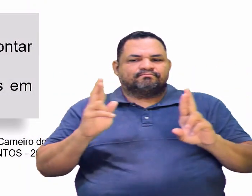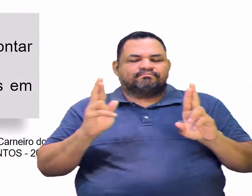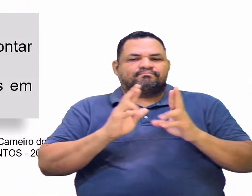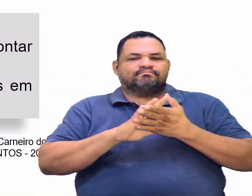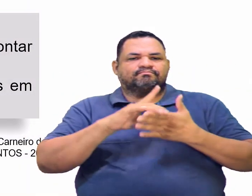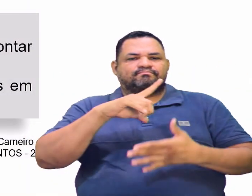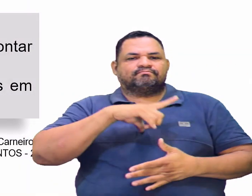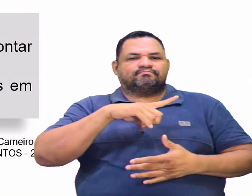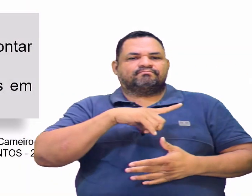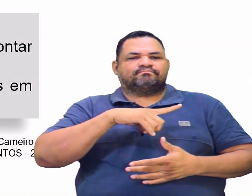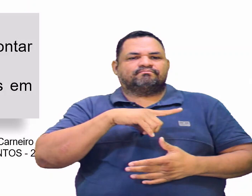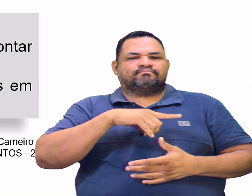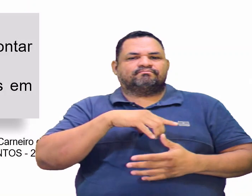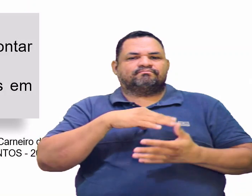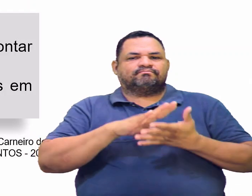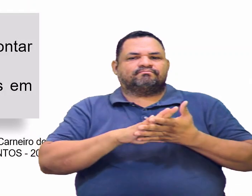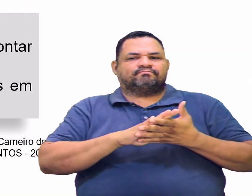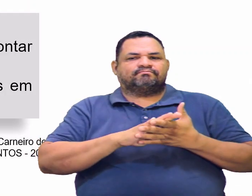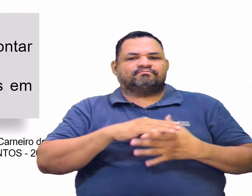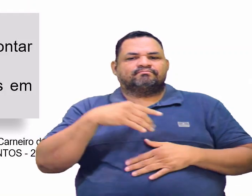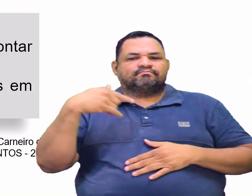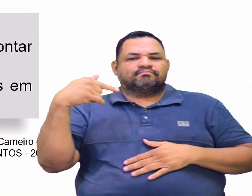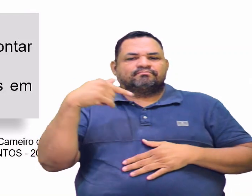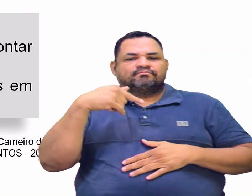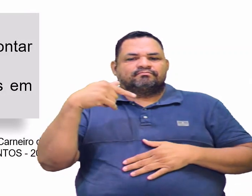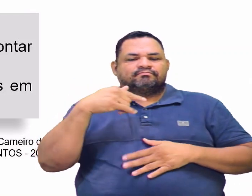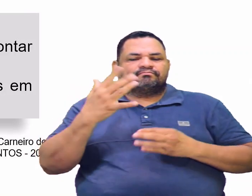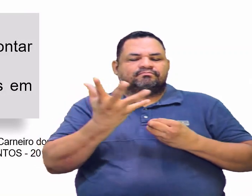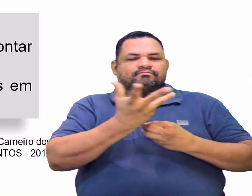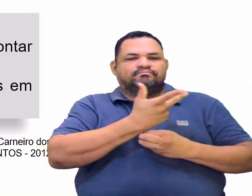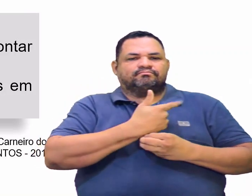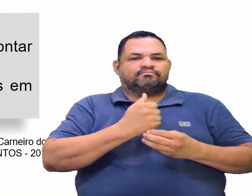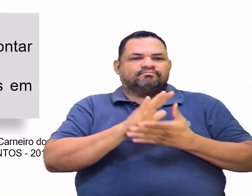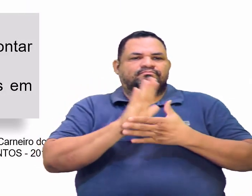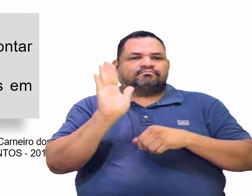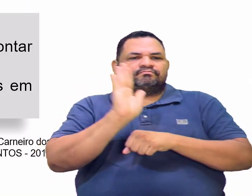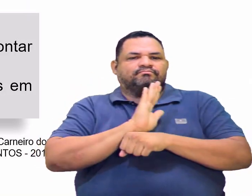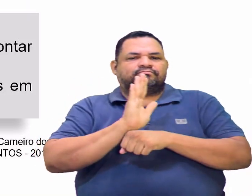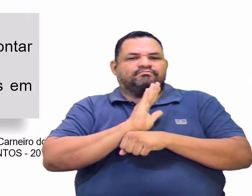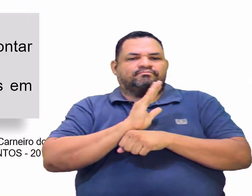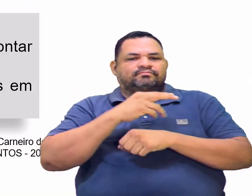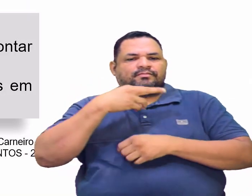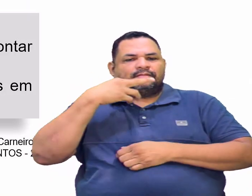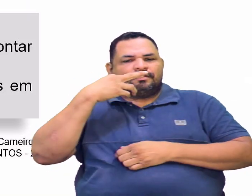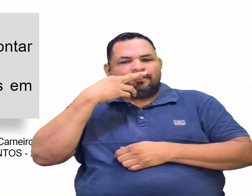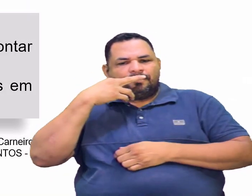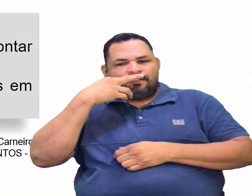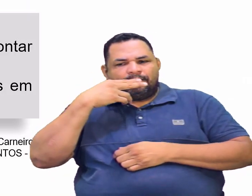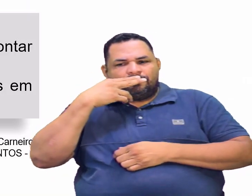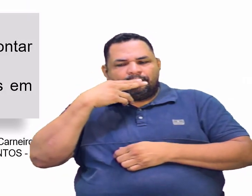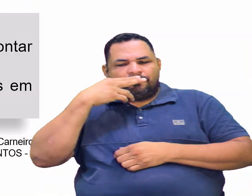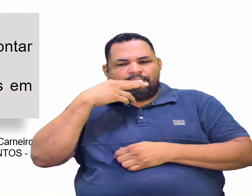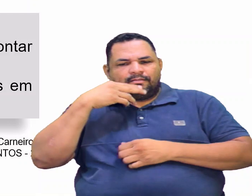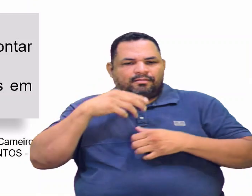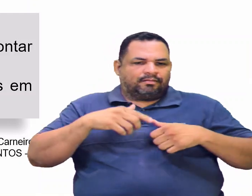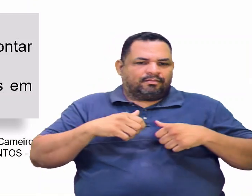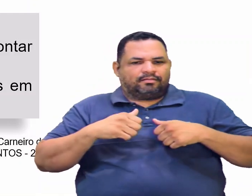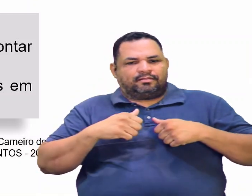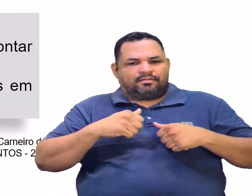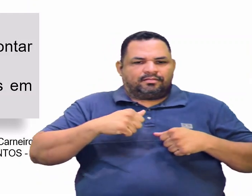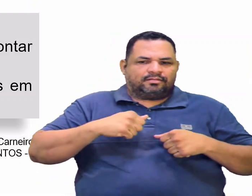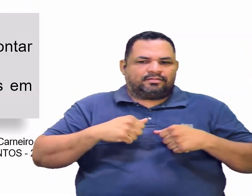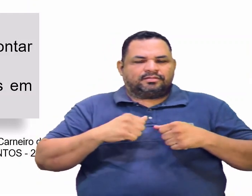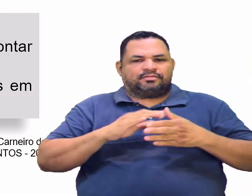existe entre a sétima arte e o cinema, Charlie Chaplin, essa canção, essa filosofia